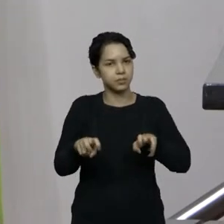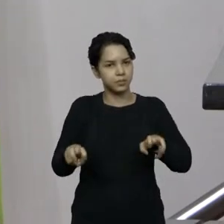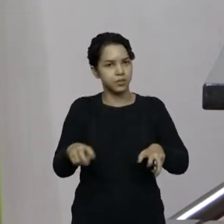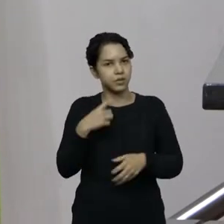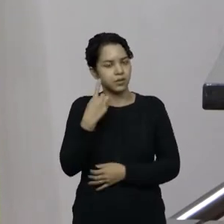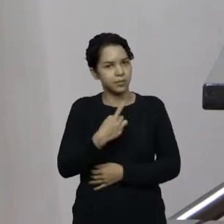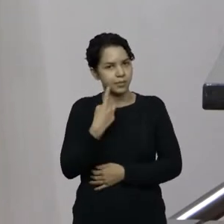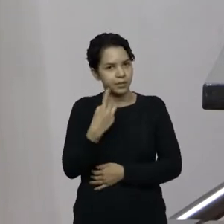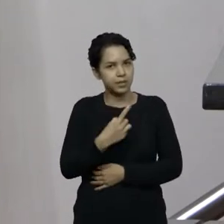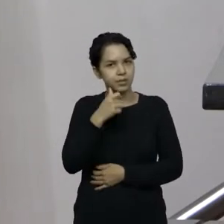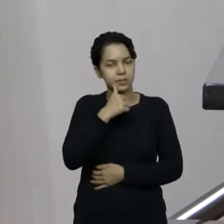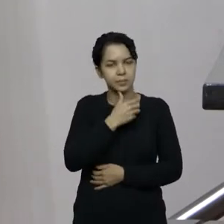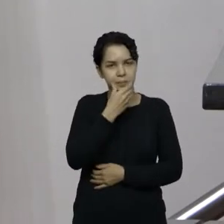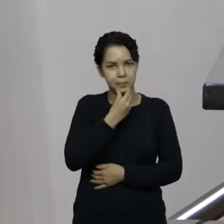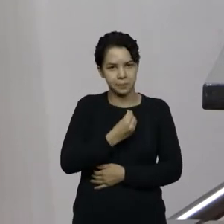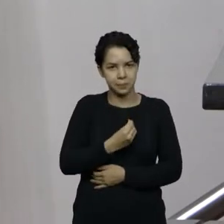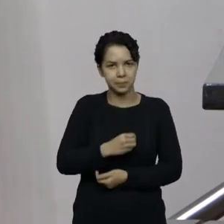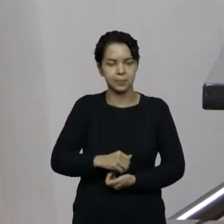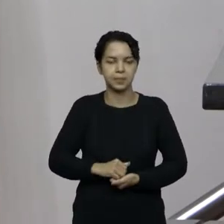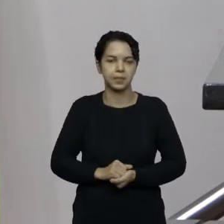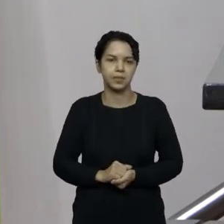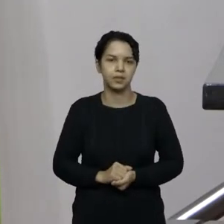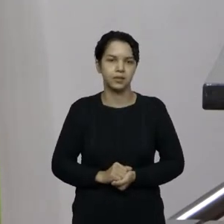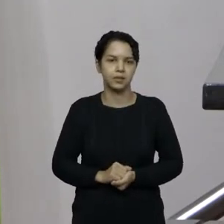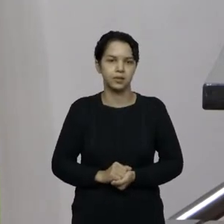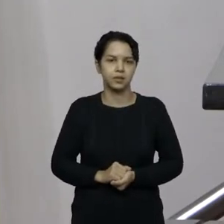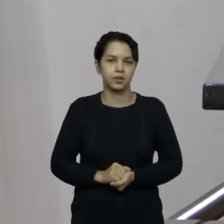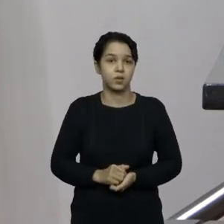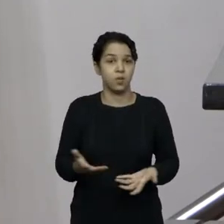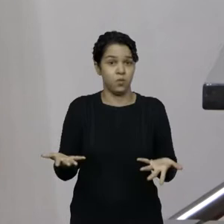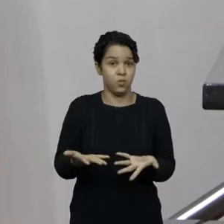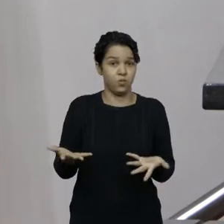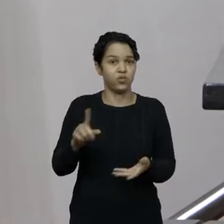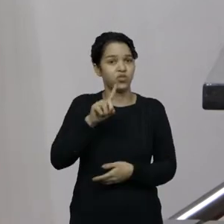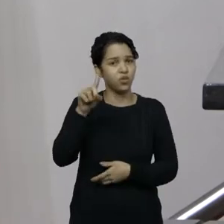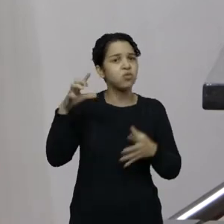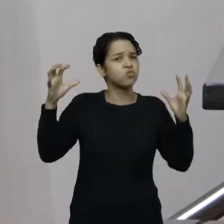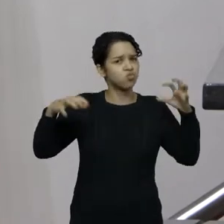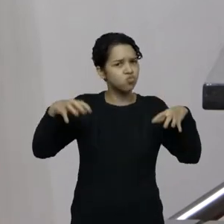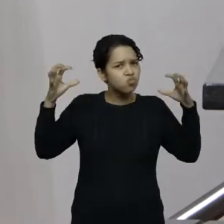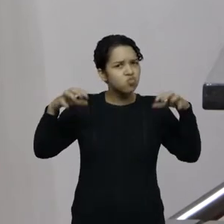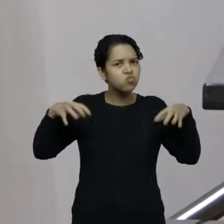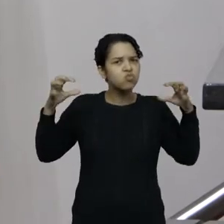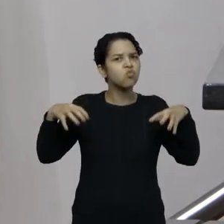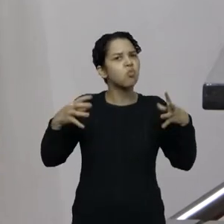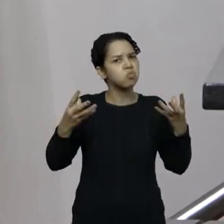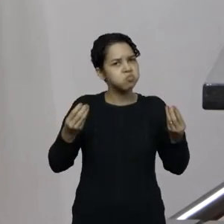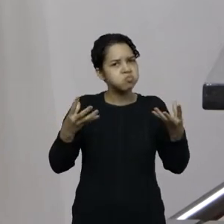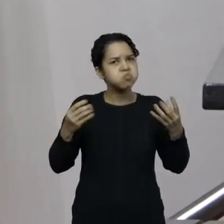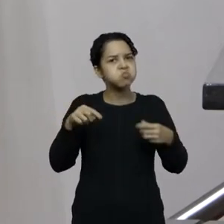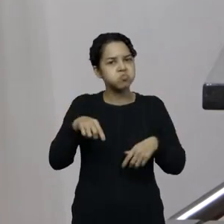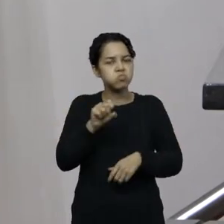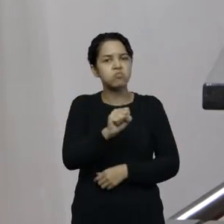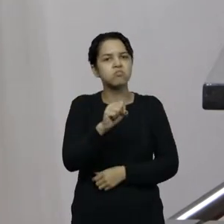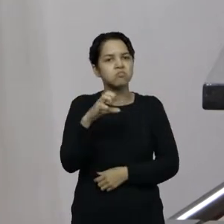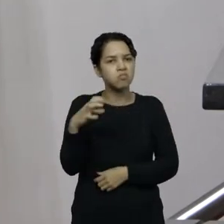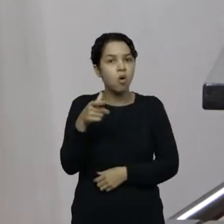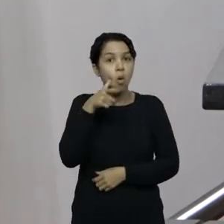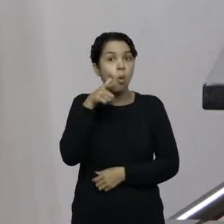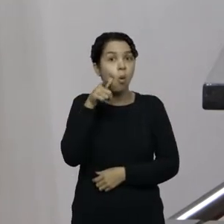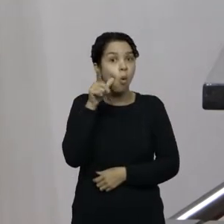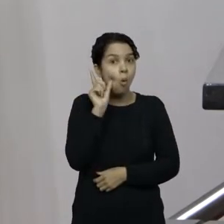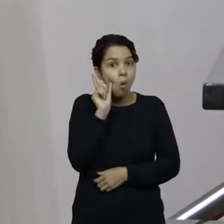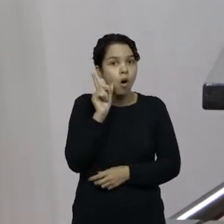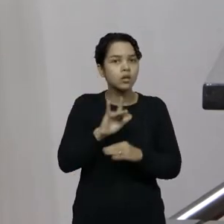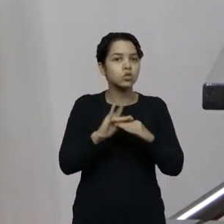deputados e deputadas Bom dia chuvoso lá em Santa Catarina desde ontem e circula nas redes